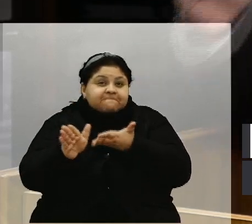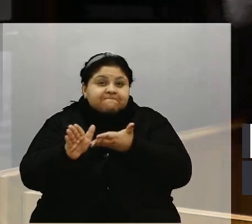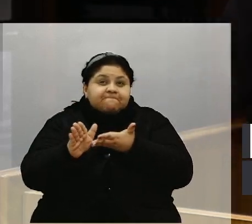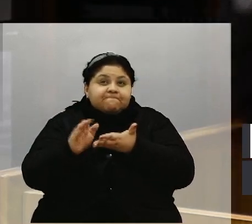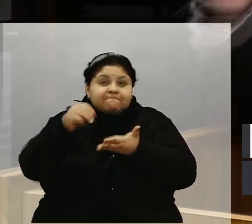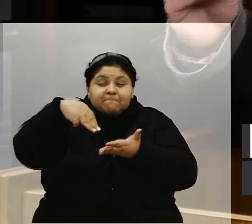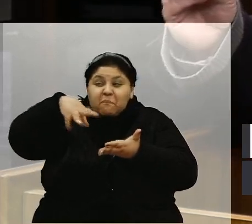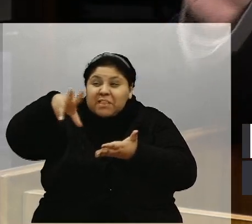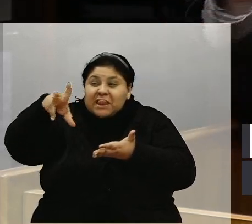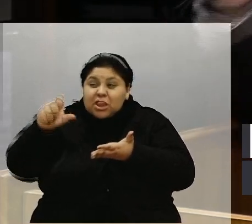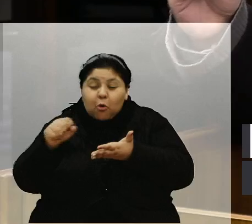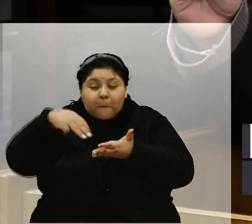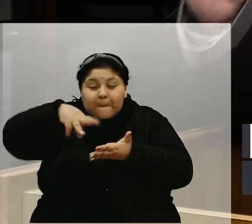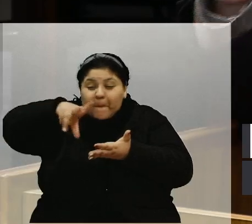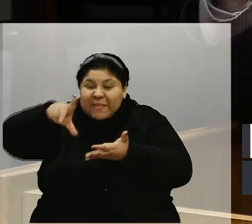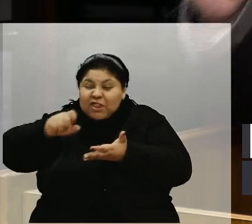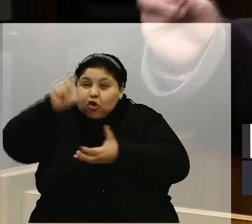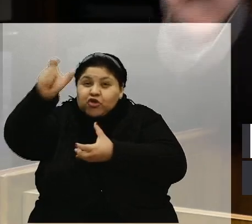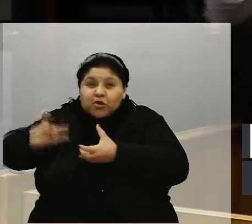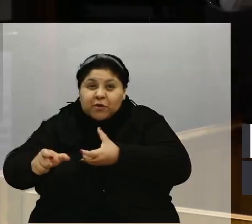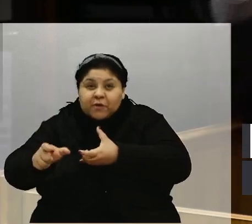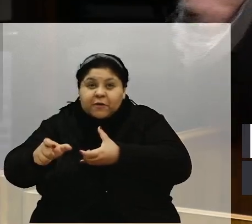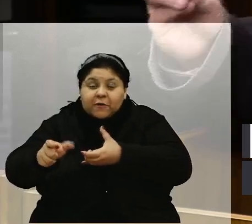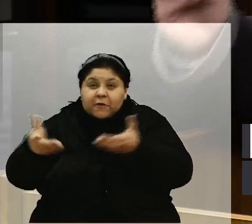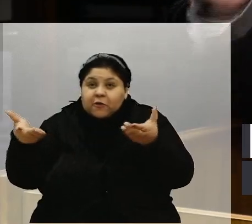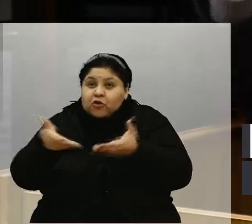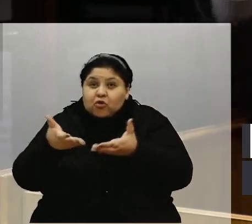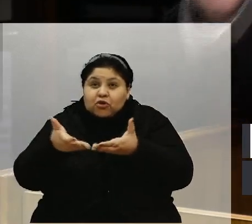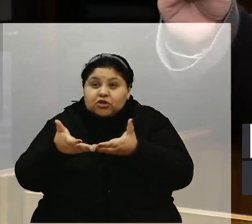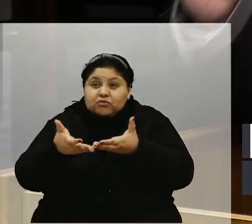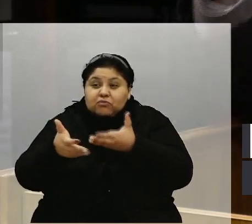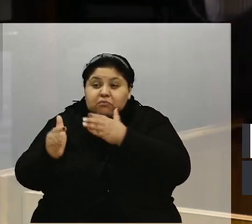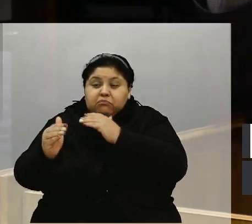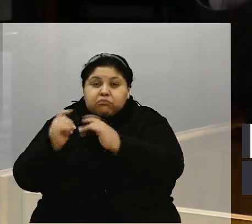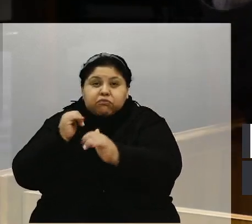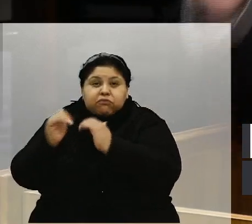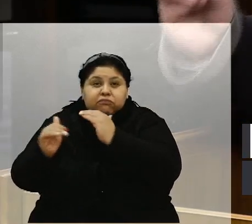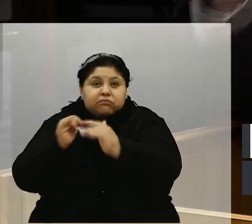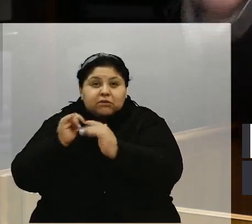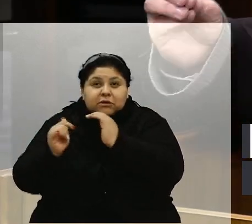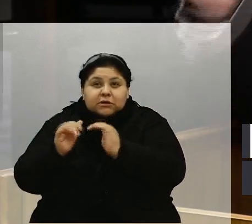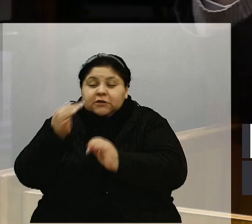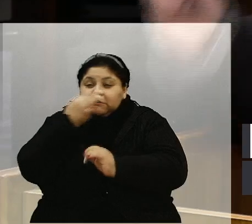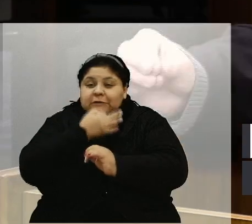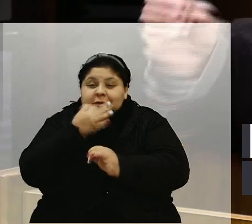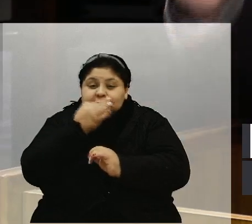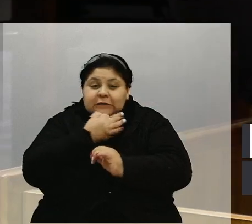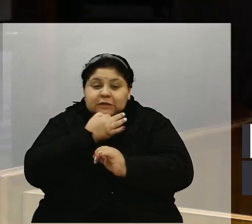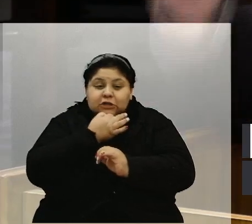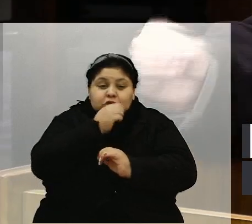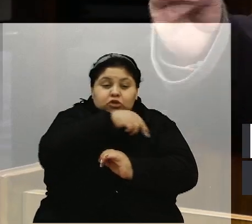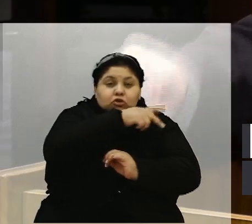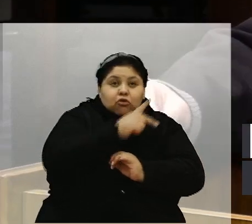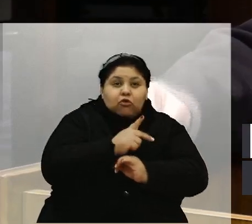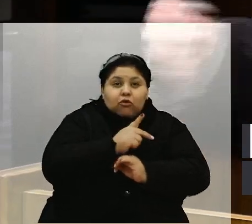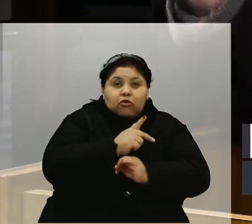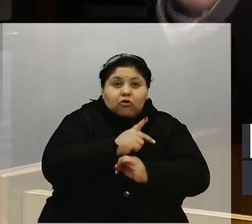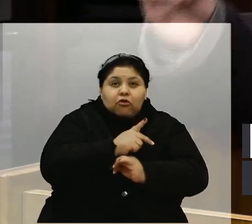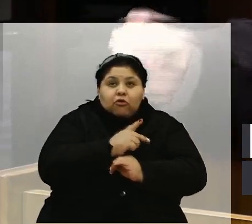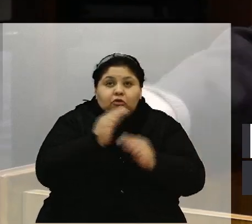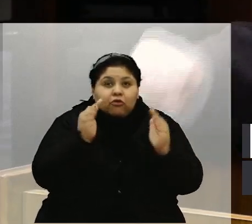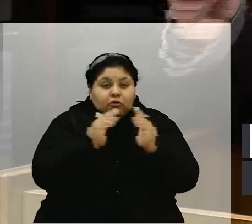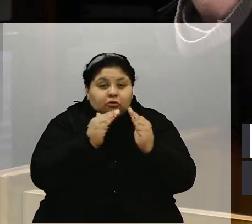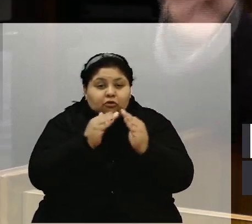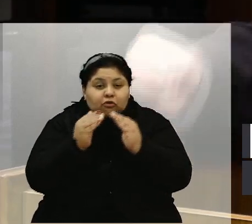milhões de pessoas que não estão transitando entre Caxias e Nova Petrópolis. E essa casa, o